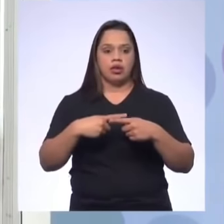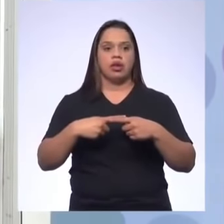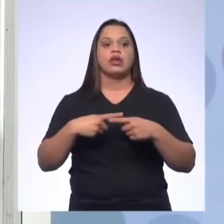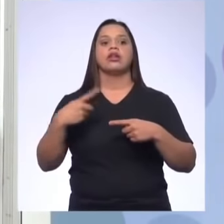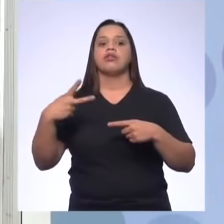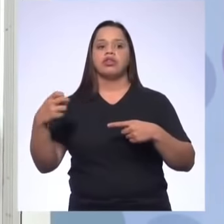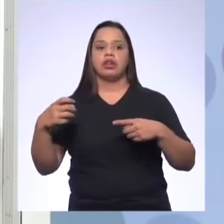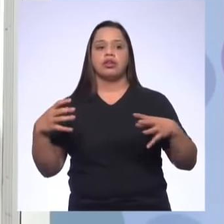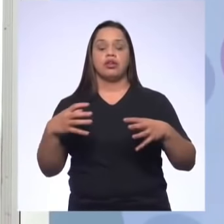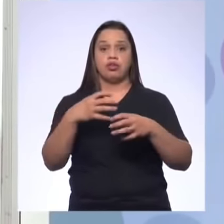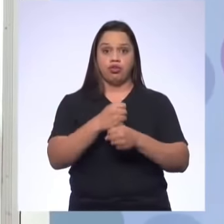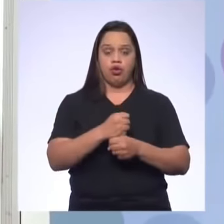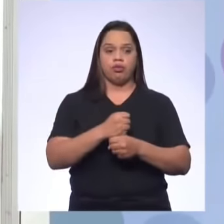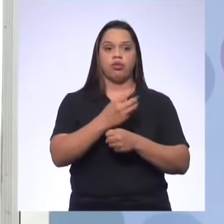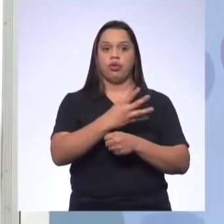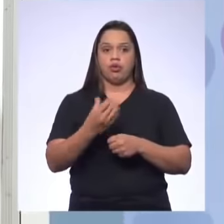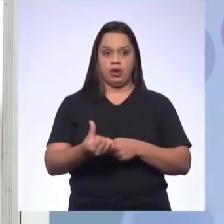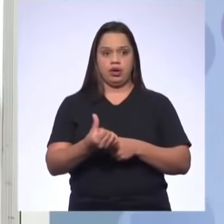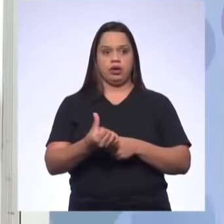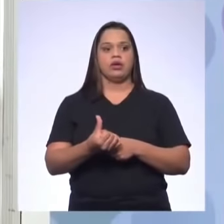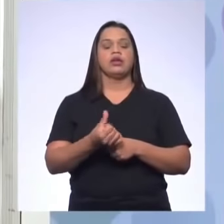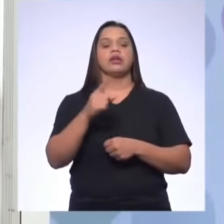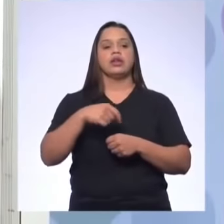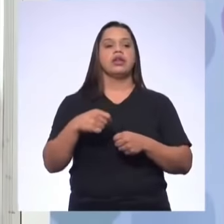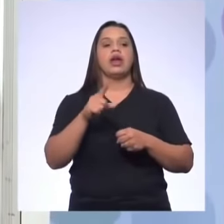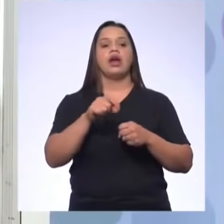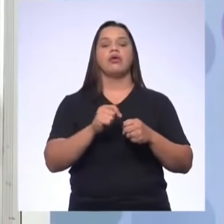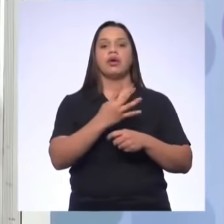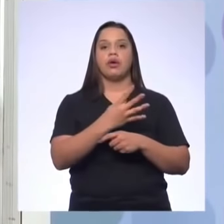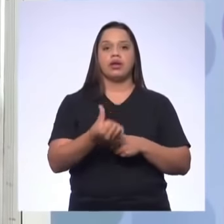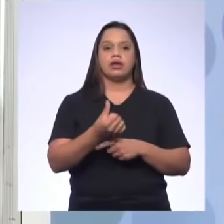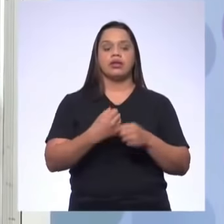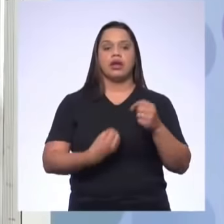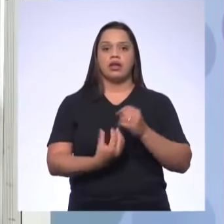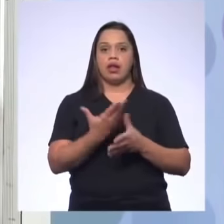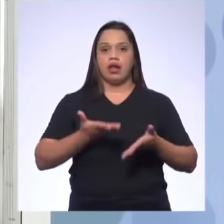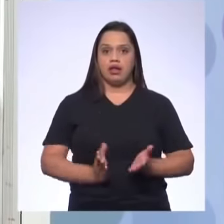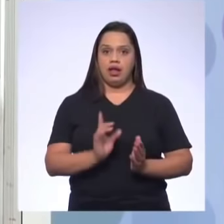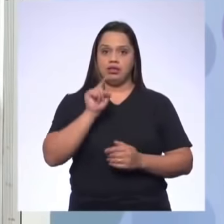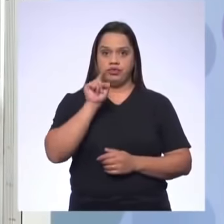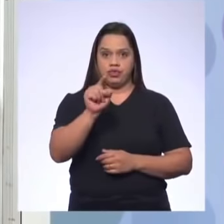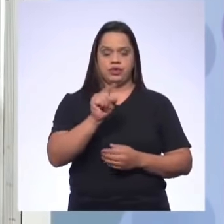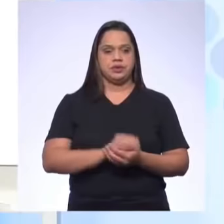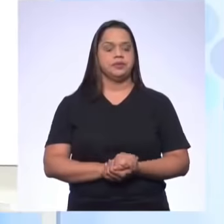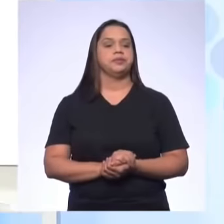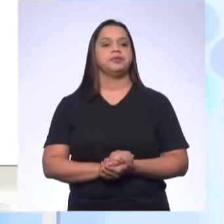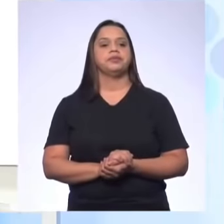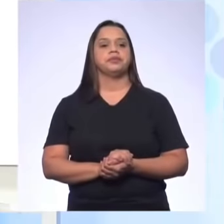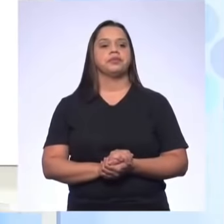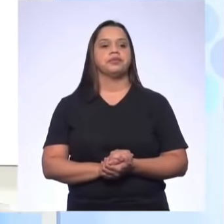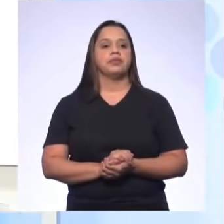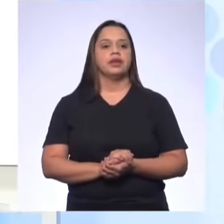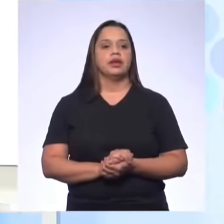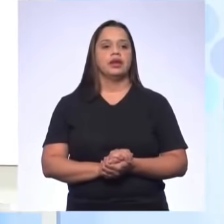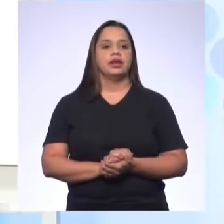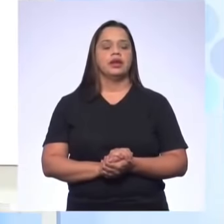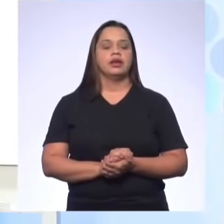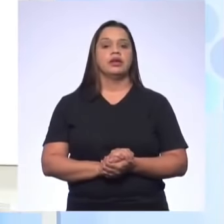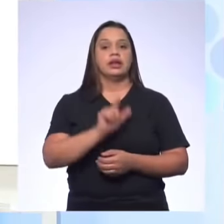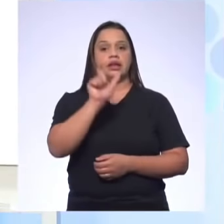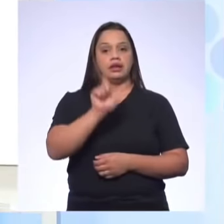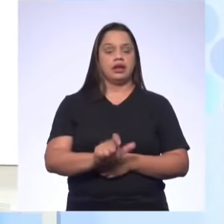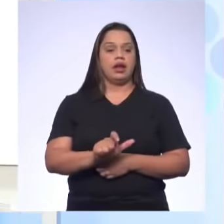carrega. Somando os dois, formam o cromossomo de 46, que é você, tá? Então, você, o ser